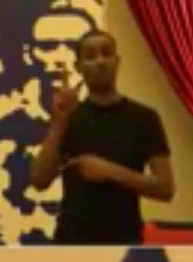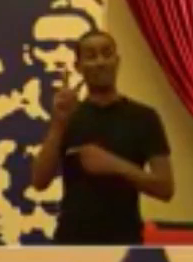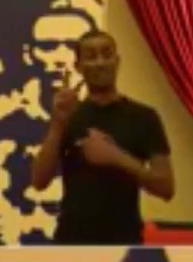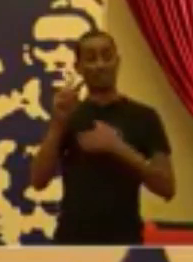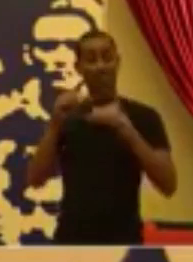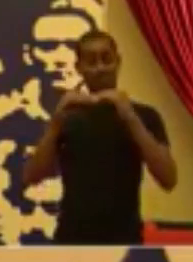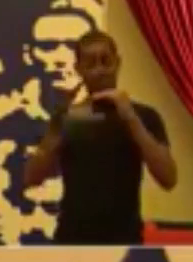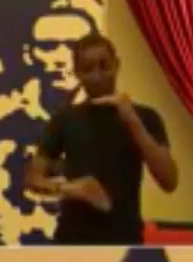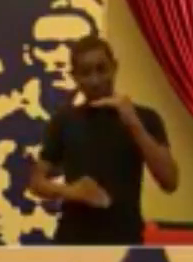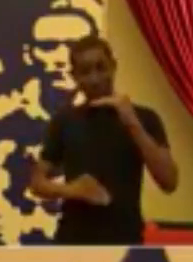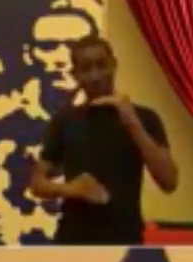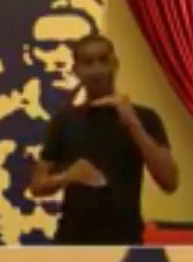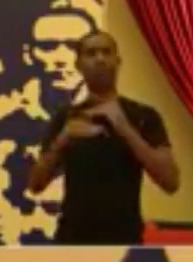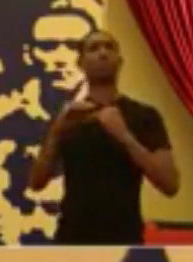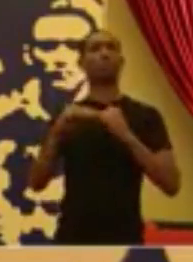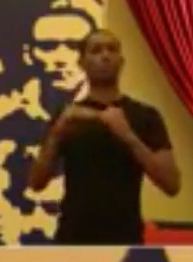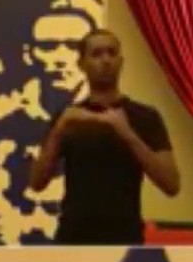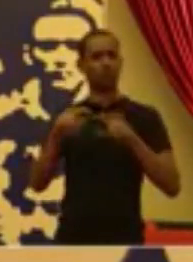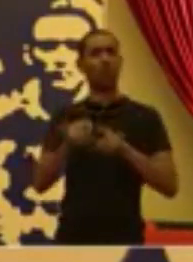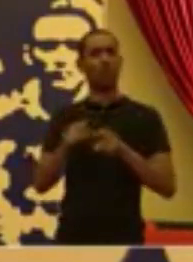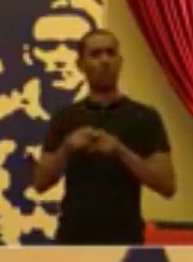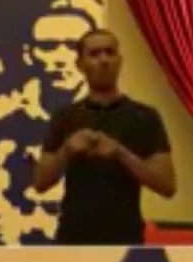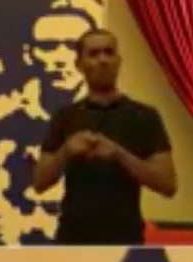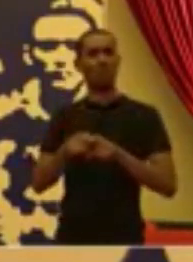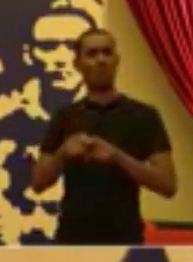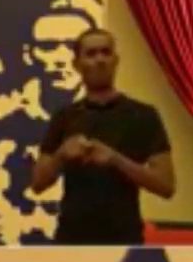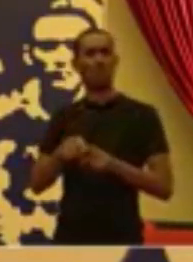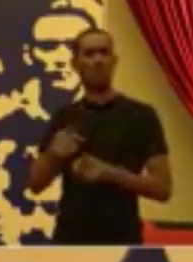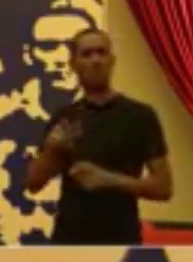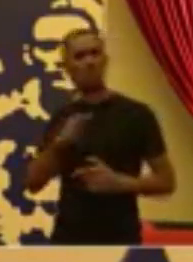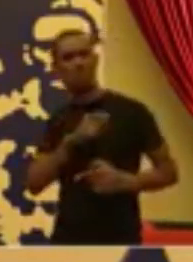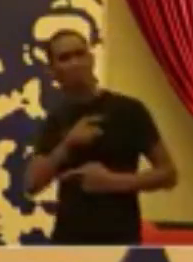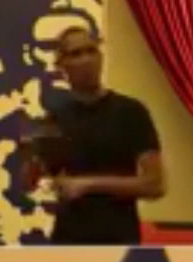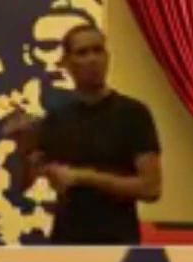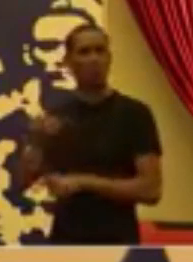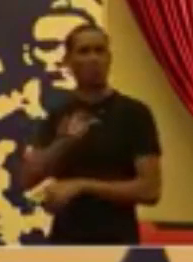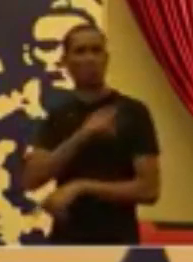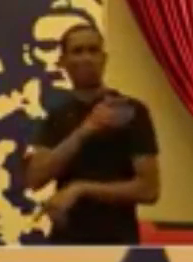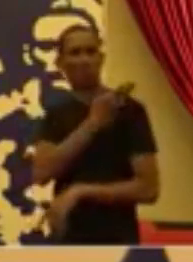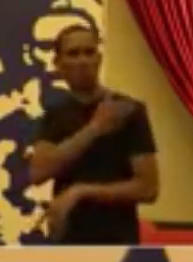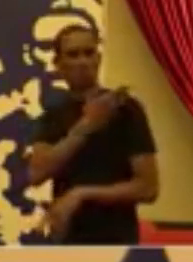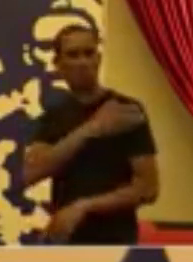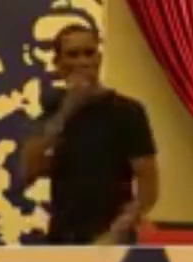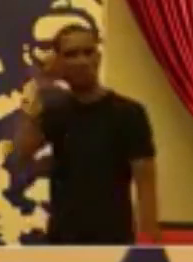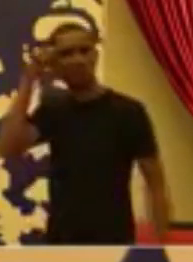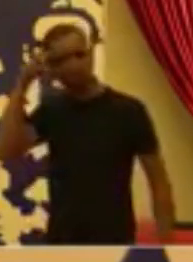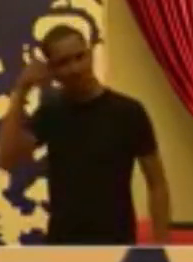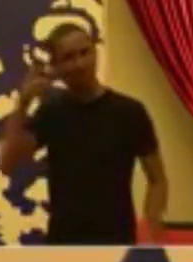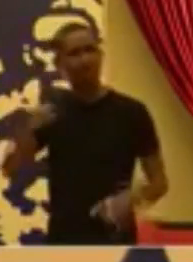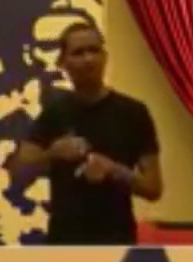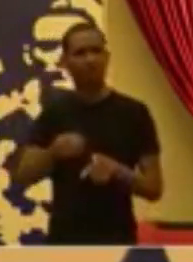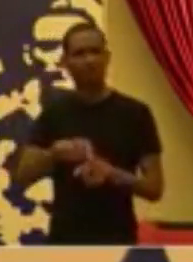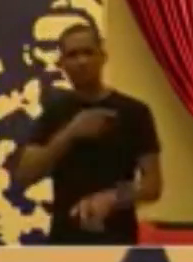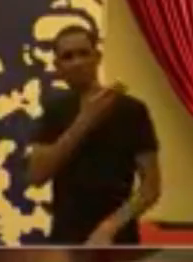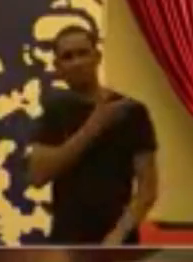desigualdades, também do racismo, do preconceito e das discriminações.